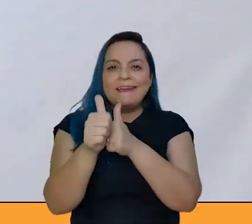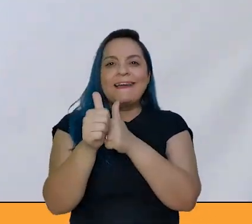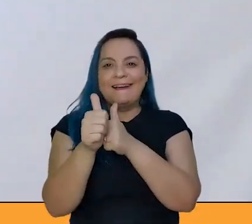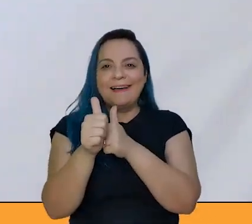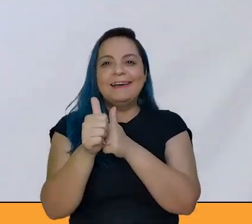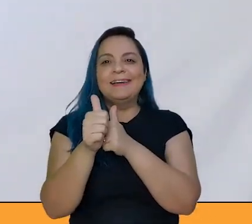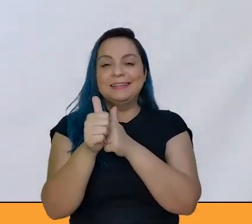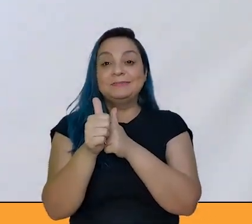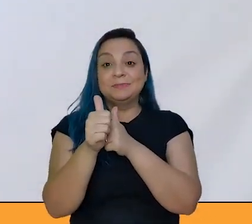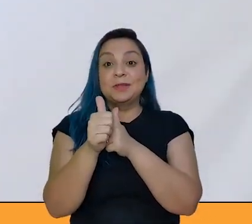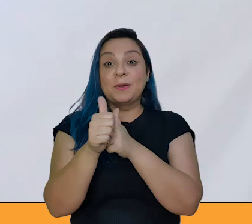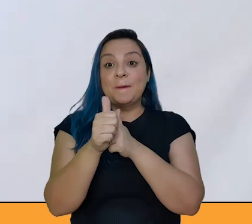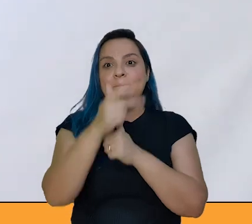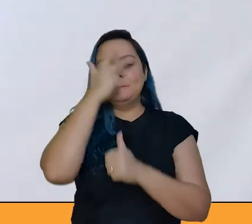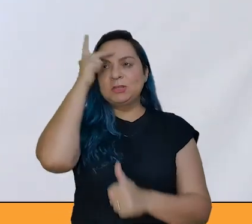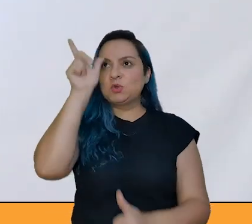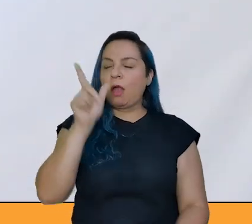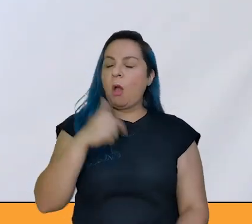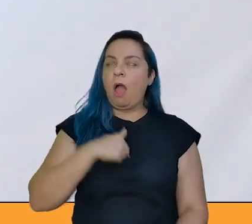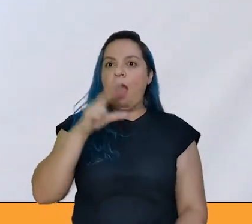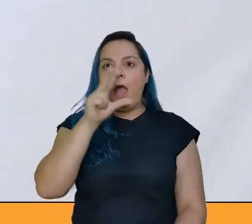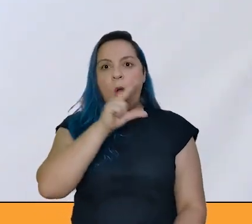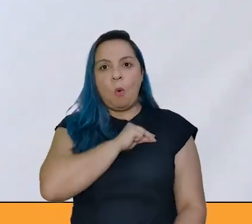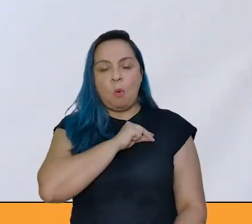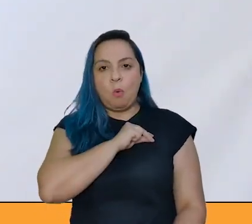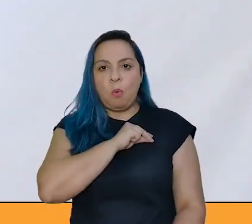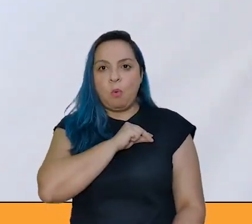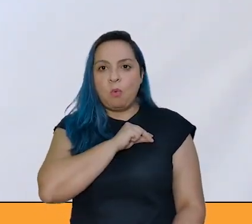comecei a acompanhar porque foi uma pessoa que eu falei, nossa, tem um